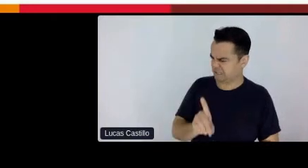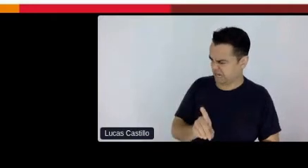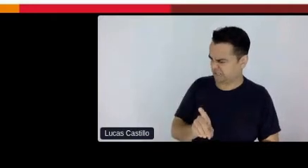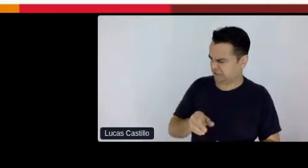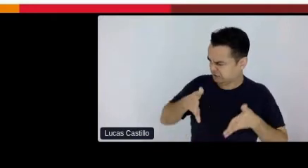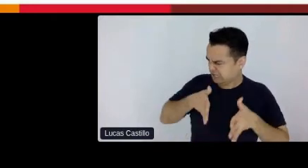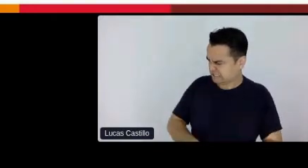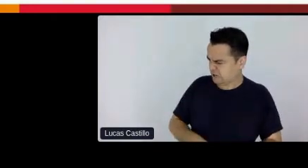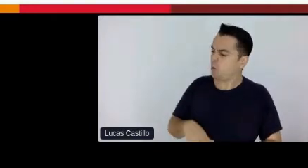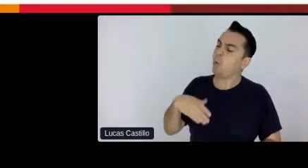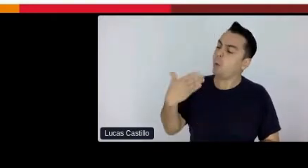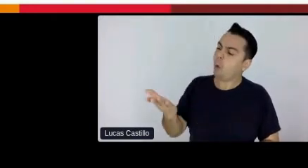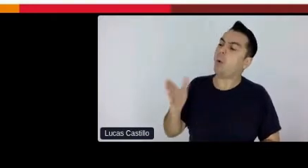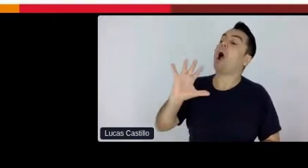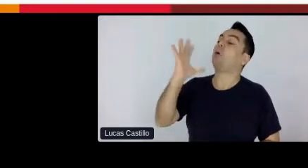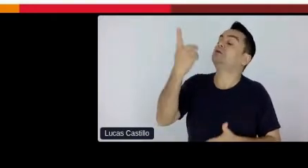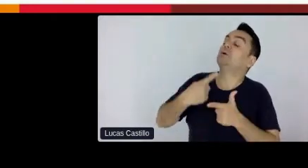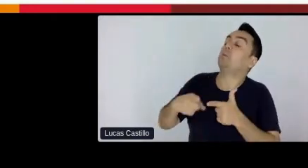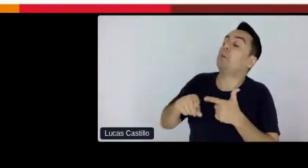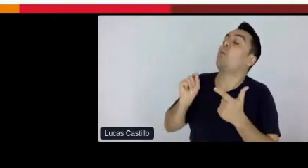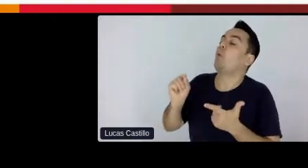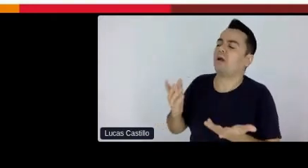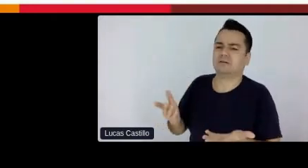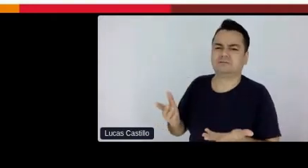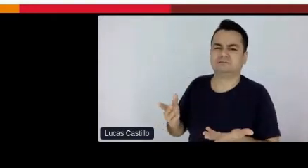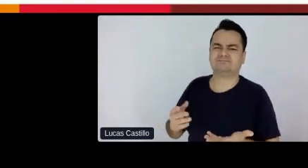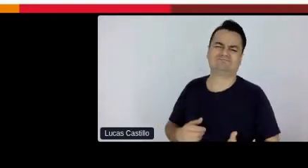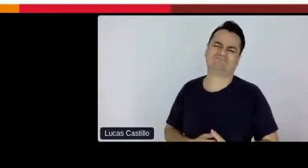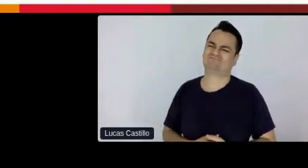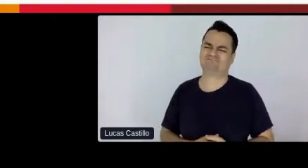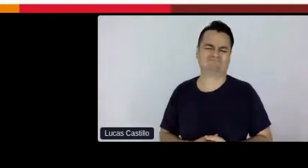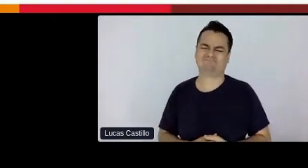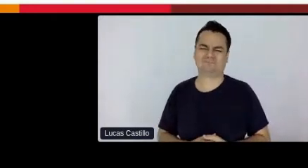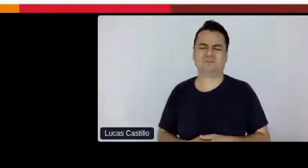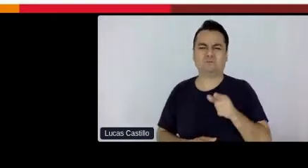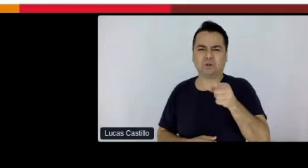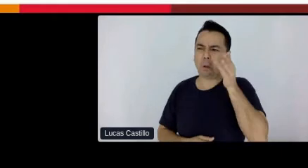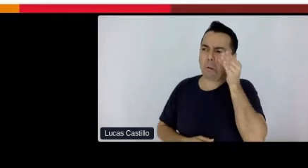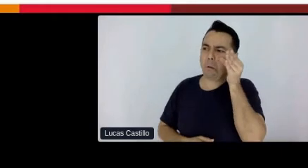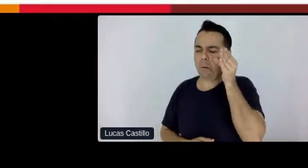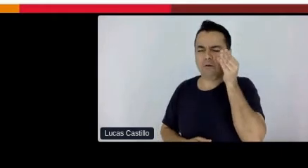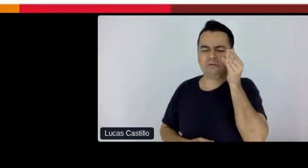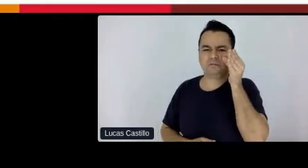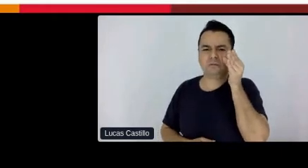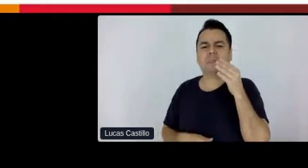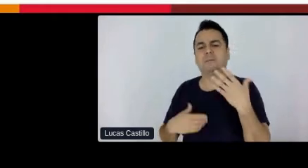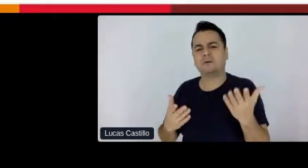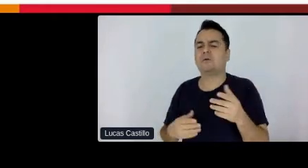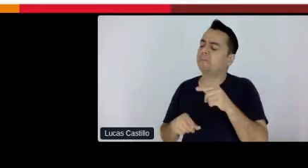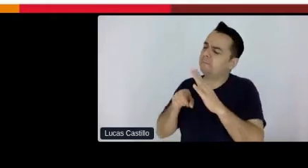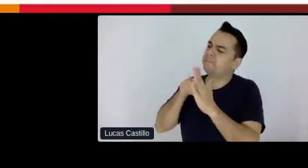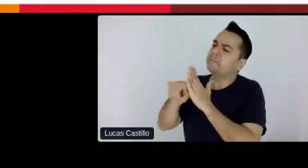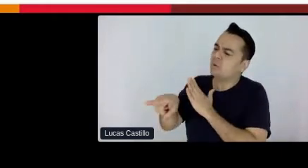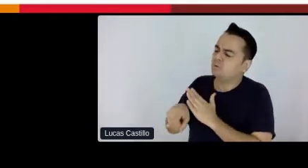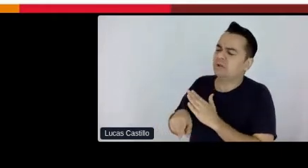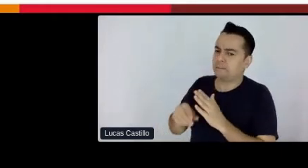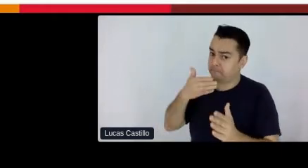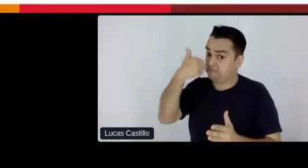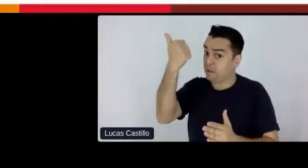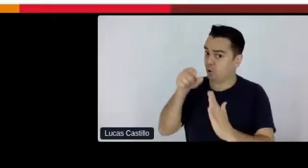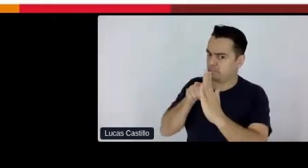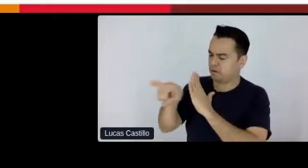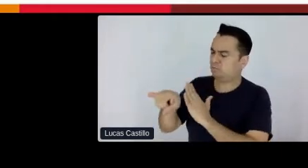for importante. Se for curiosidade, não pergunte. Em vez de perguntar o que você tem, em vez disso, pergunte qual a